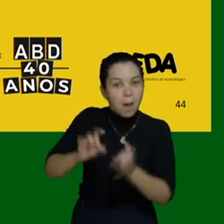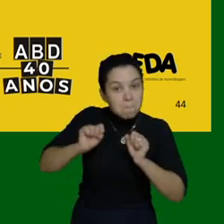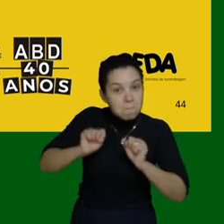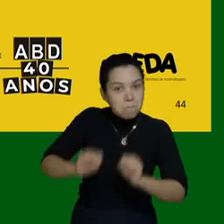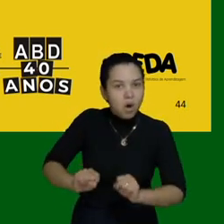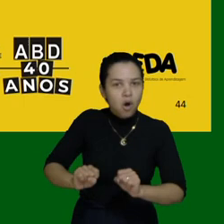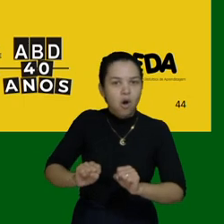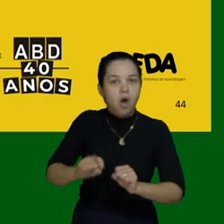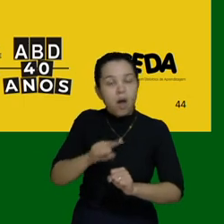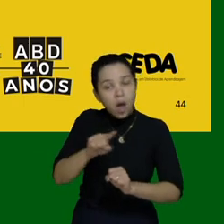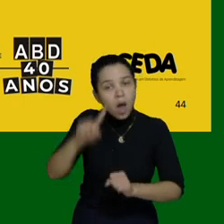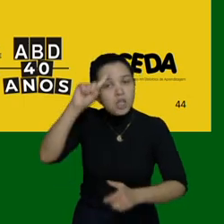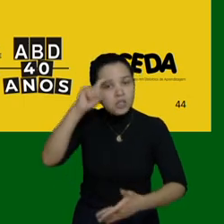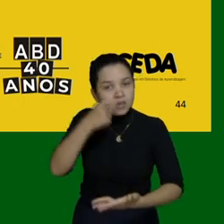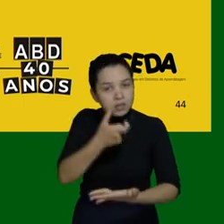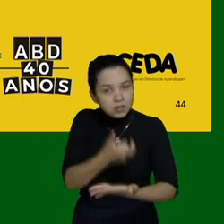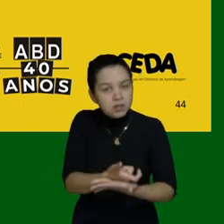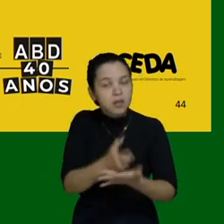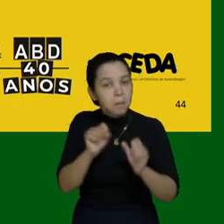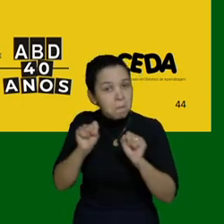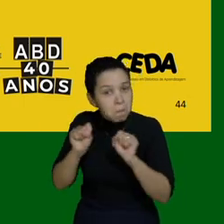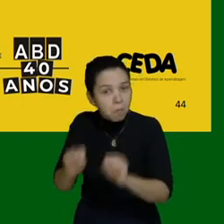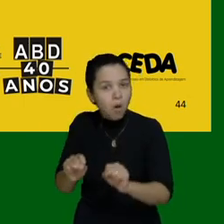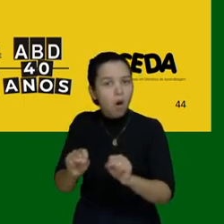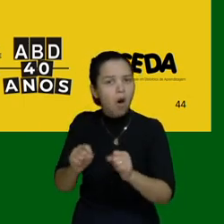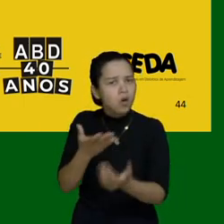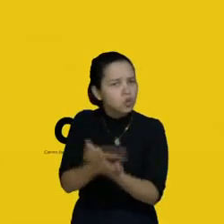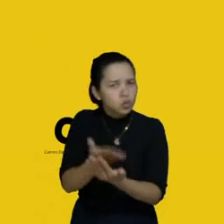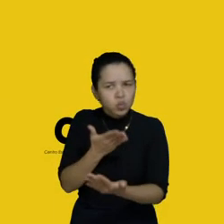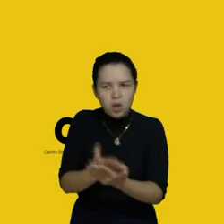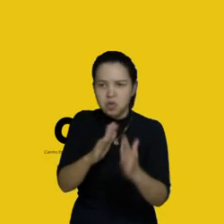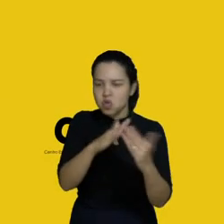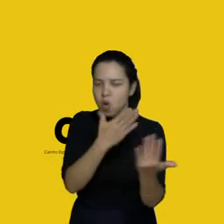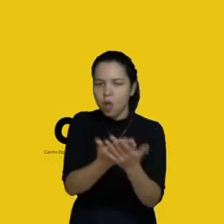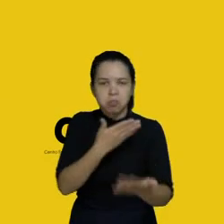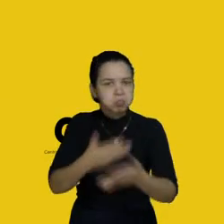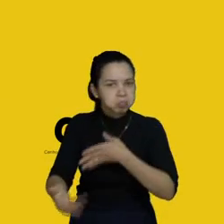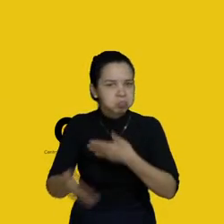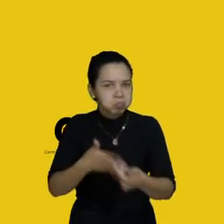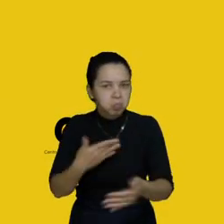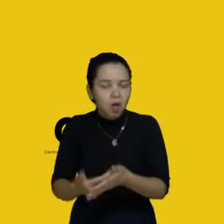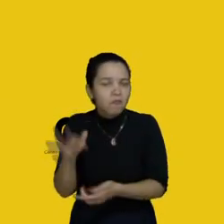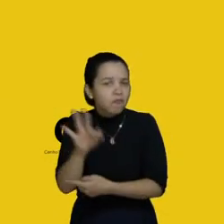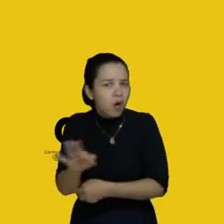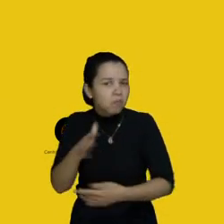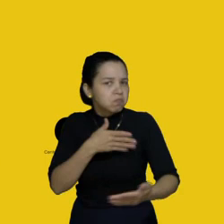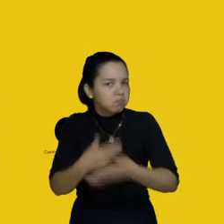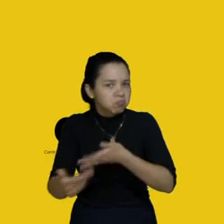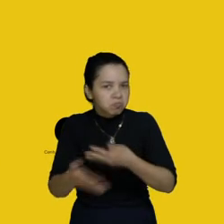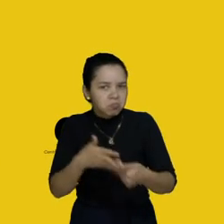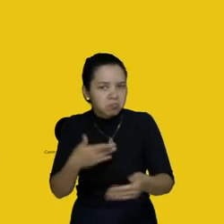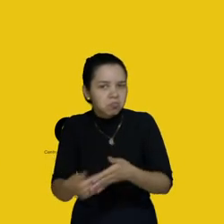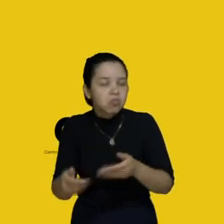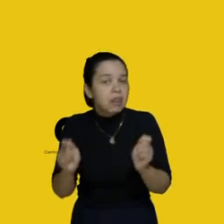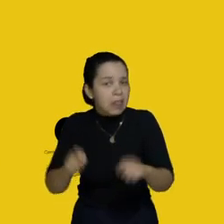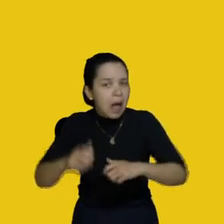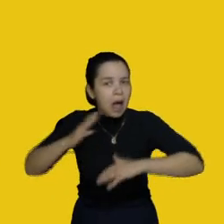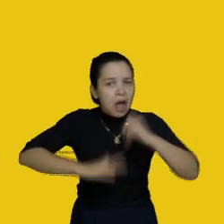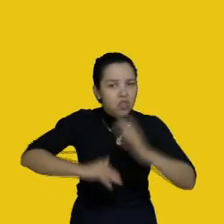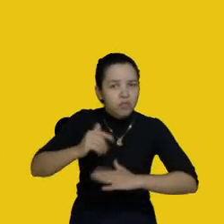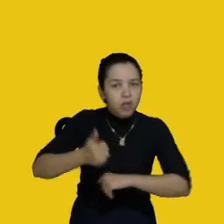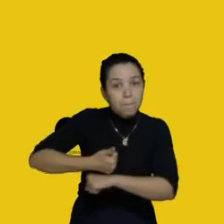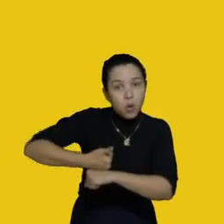com dislexia eles podem estudar em qualquer escola em qualquer faculdade eles podem ter qualquer tipo de atividade